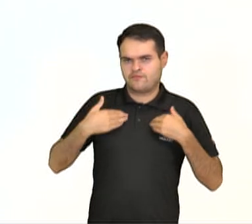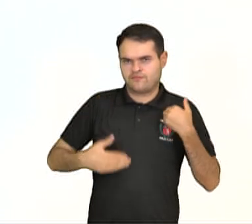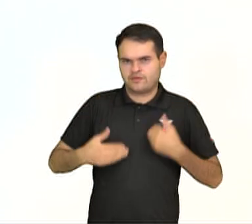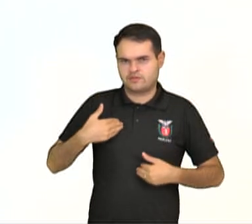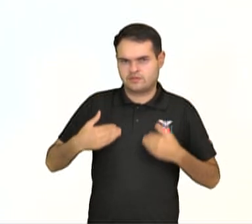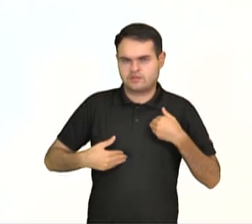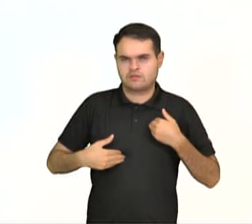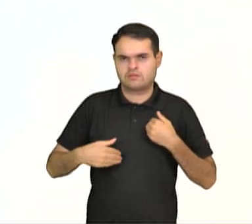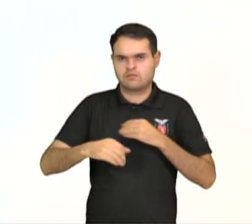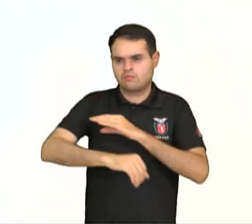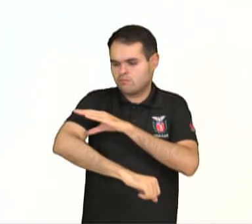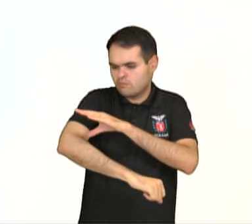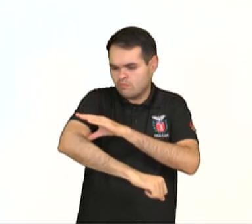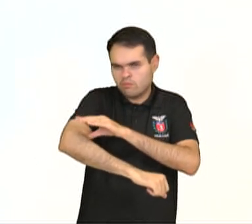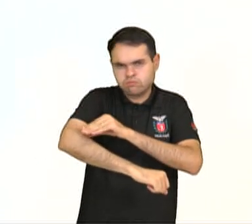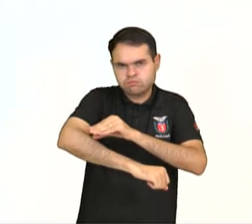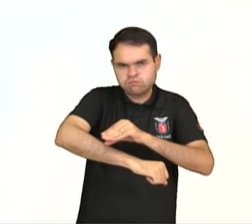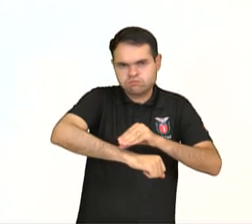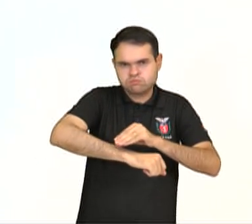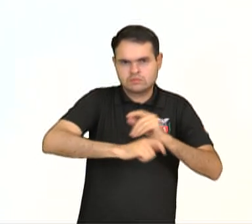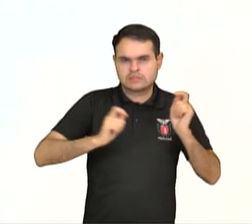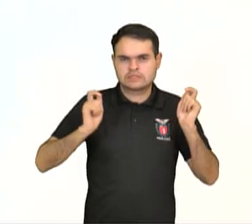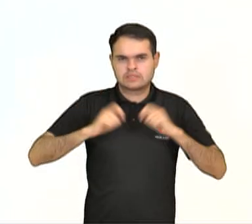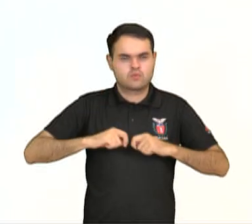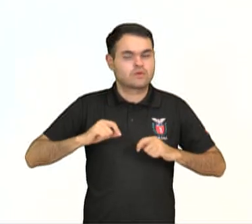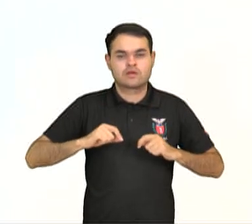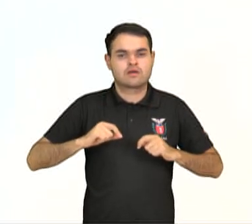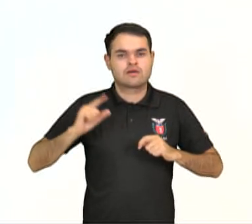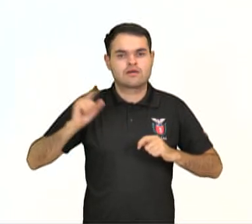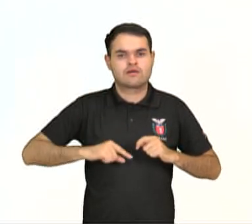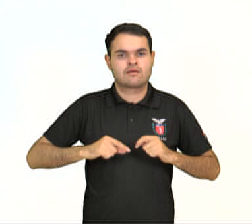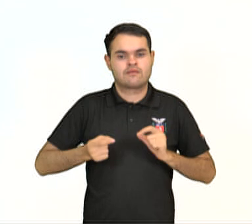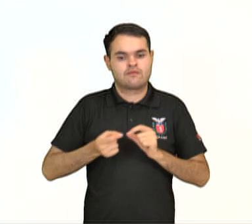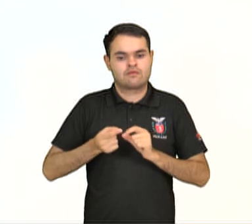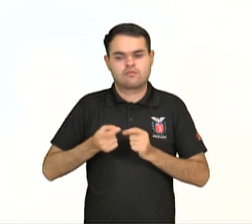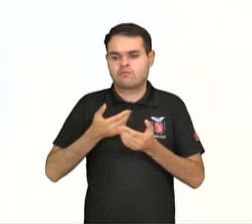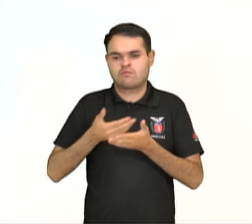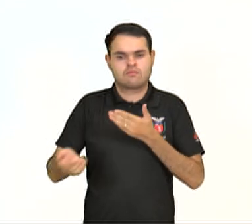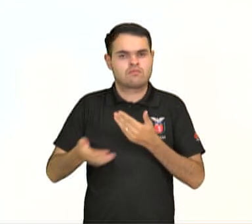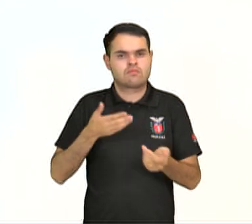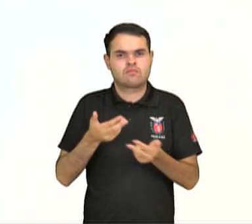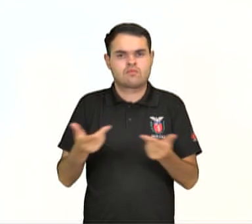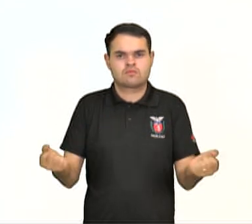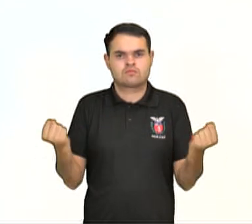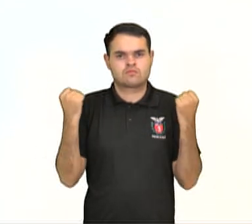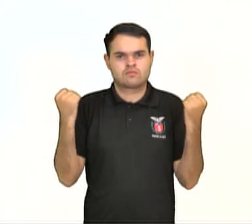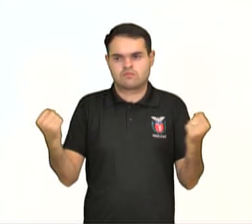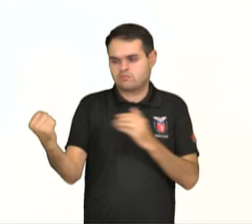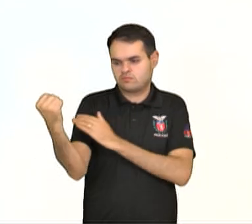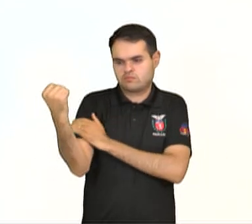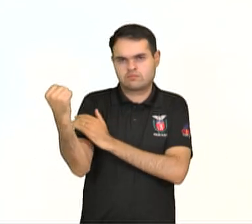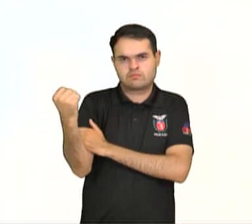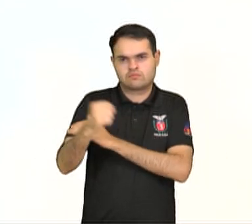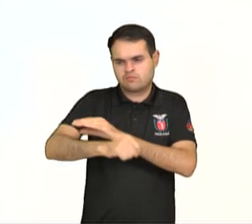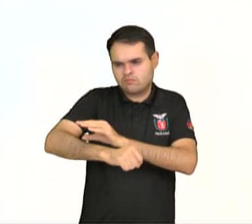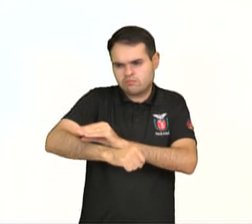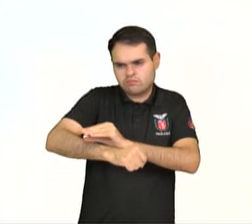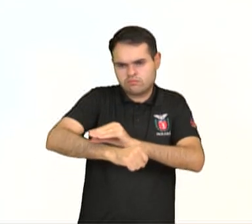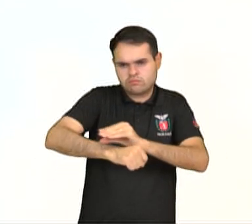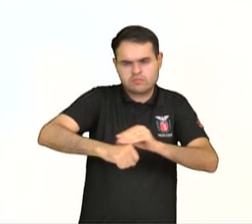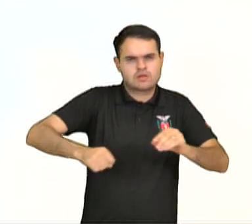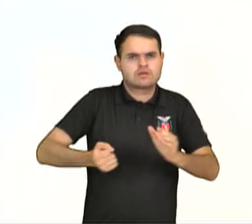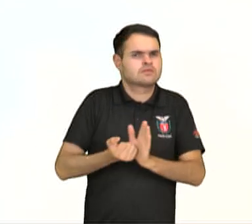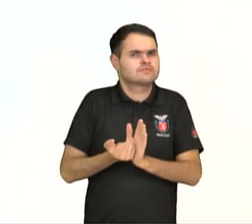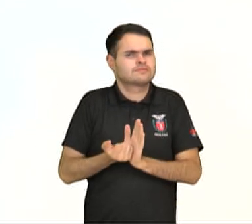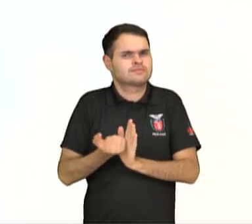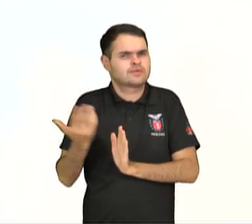muscular é a capacidade de executar atividades musculares por várias